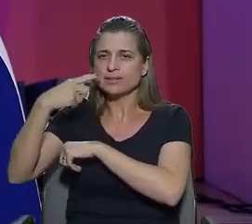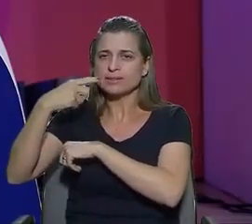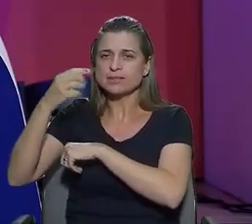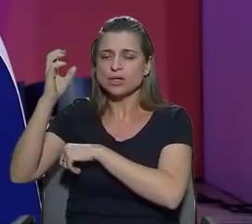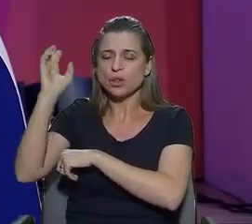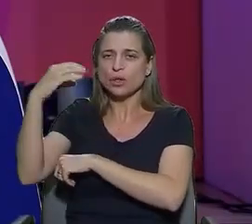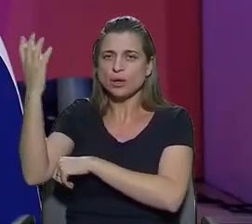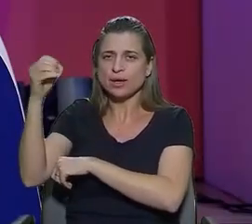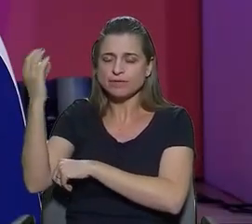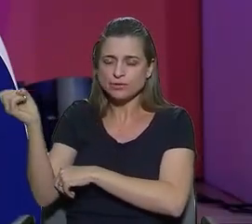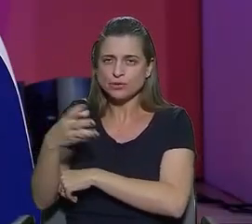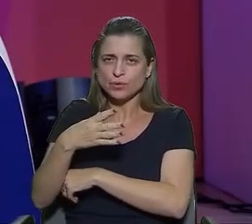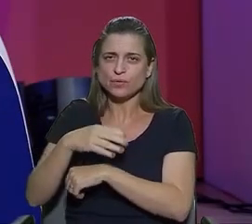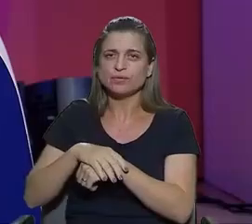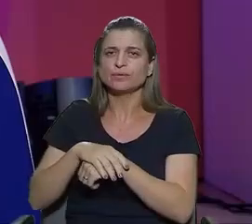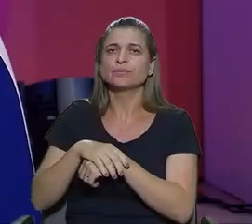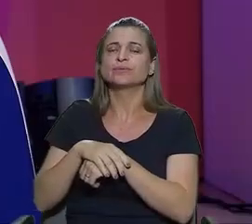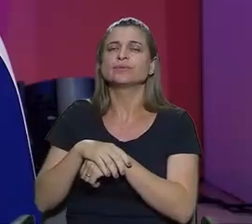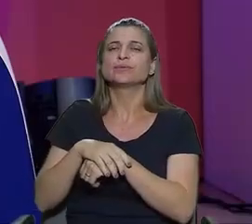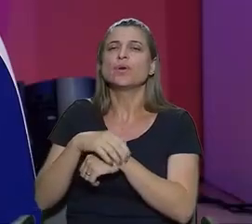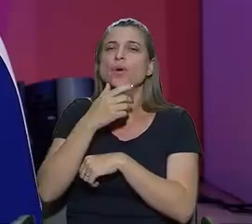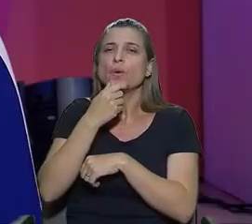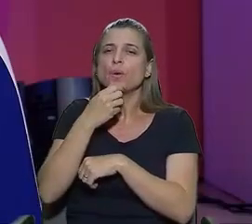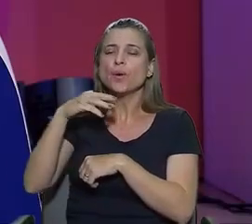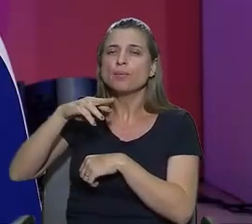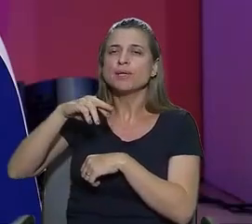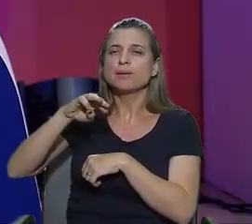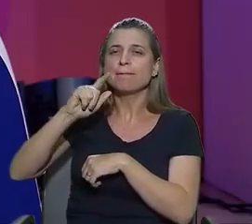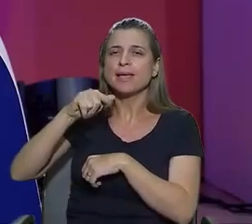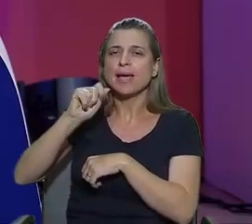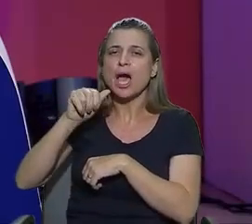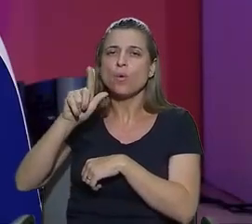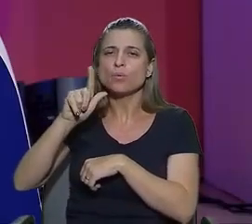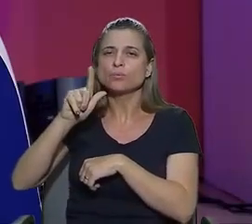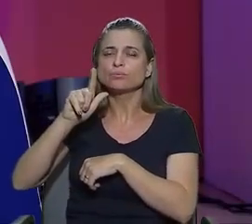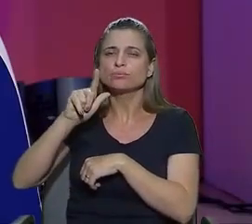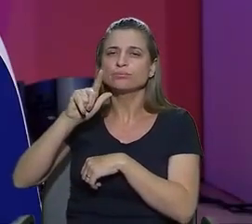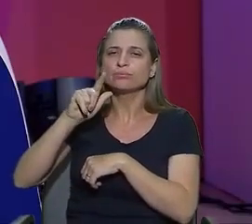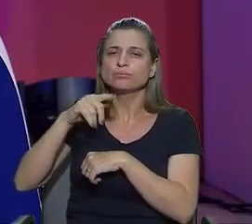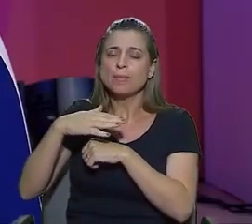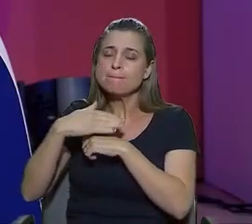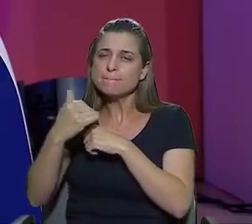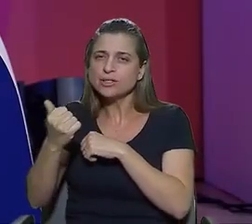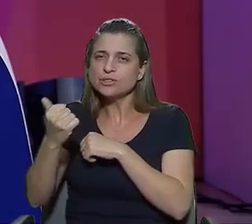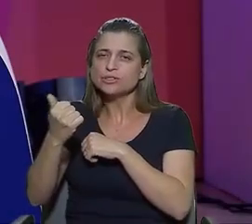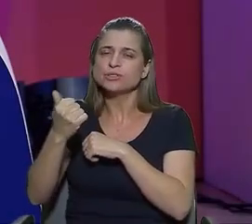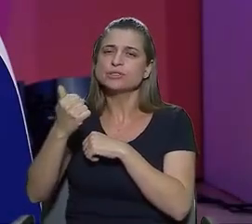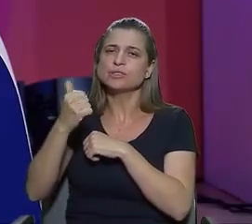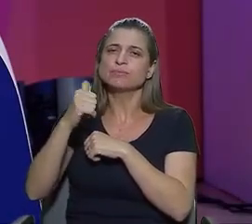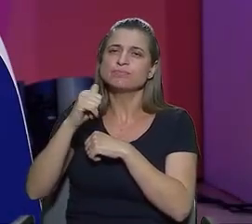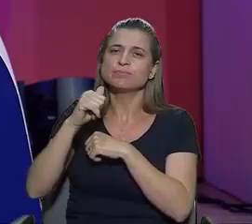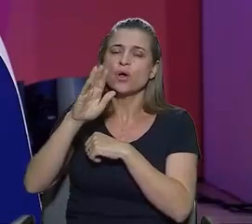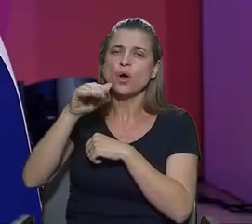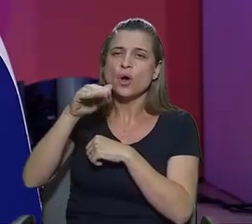Zé do Mingau passava. Olha o mingau, mingau cozido, canjiquinha feita com carinho. Olha o